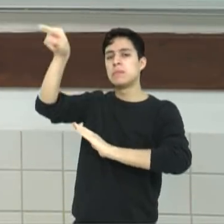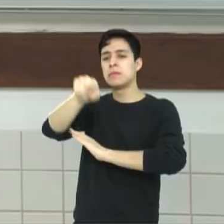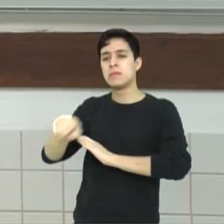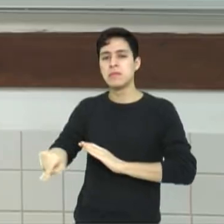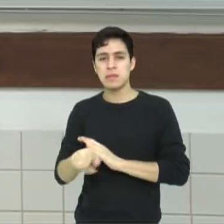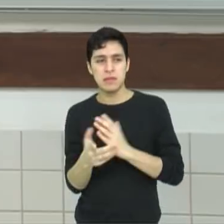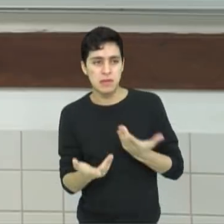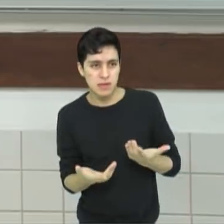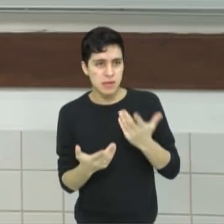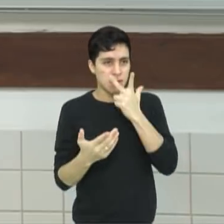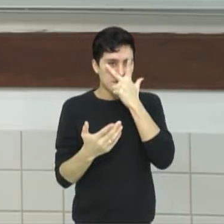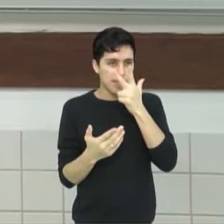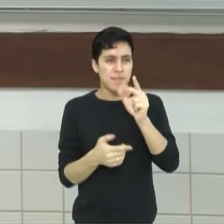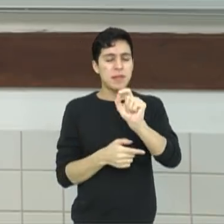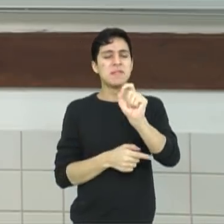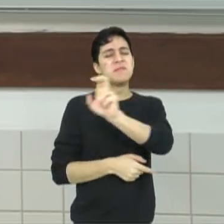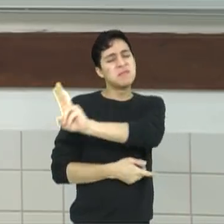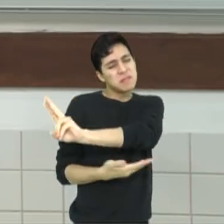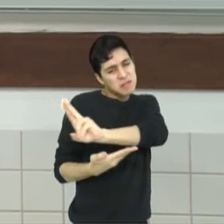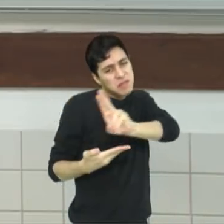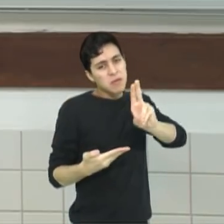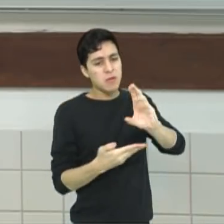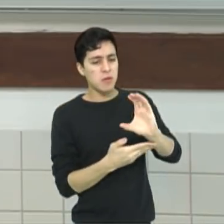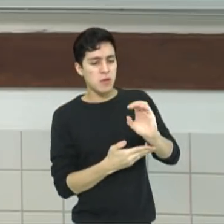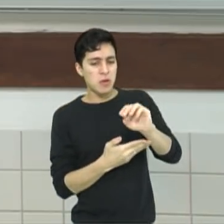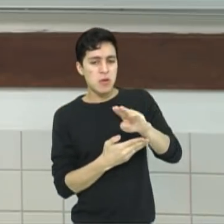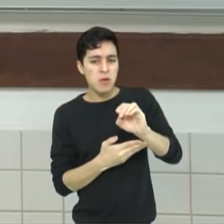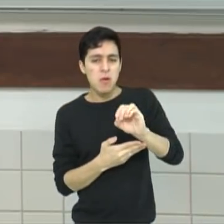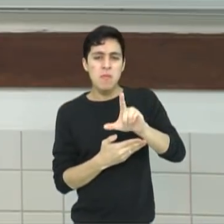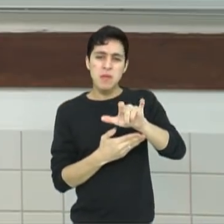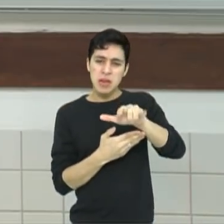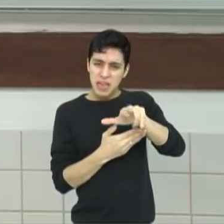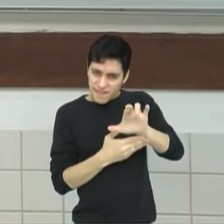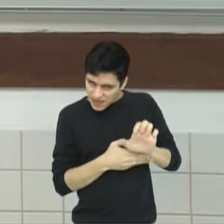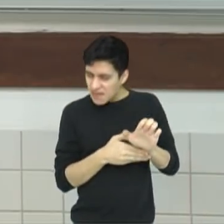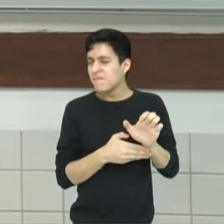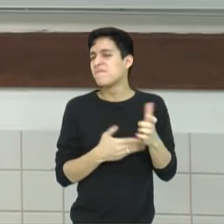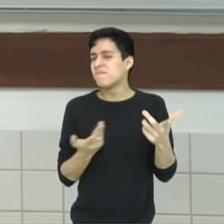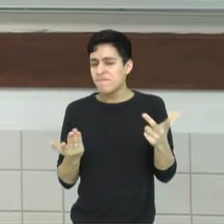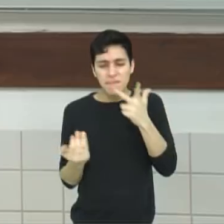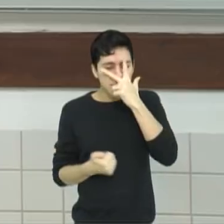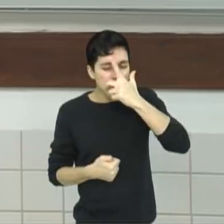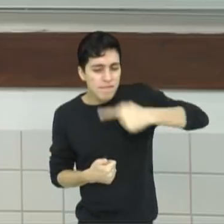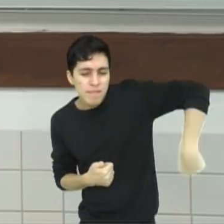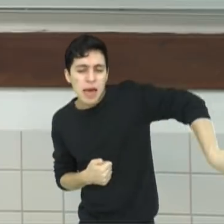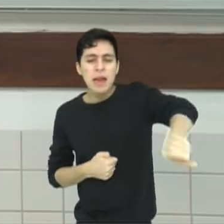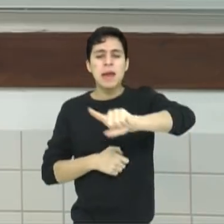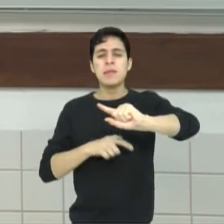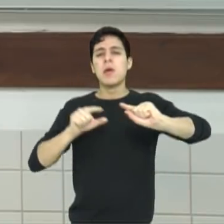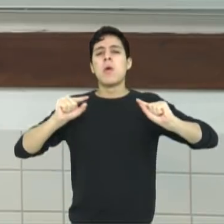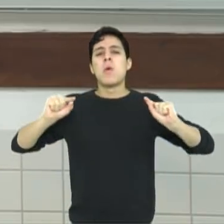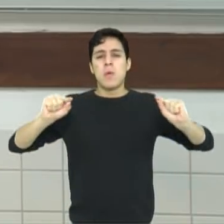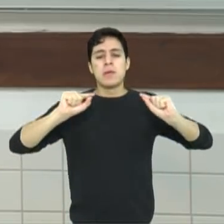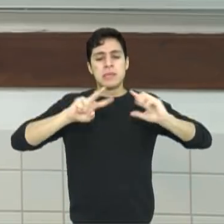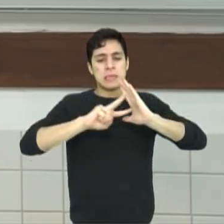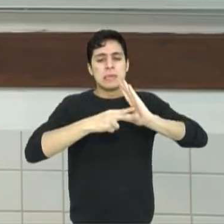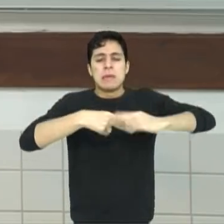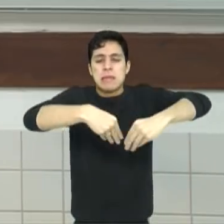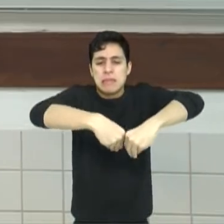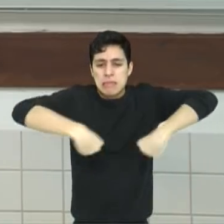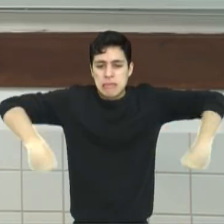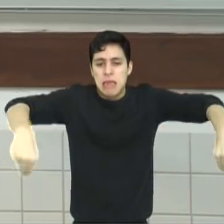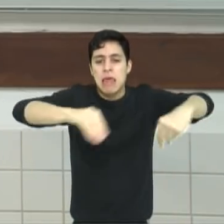Congo Livre, ironicamente chamado de Congo Livre. Ela se tornou uma uma terra